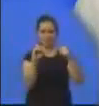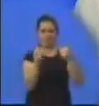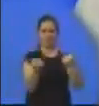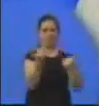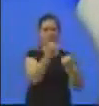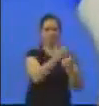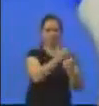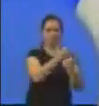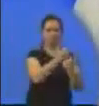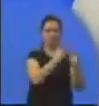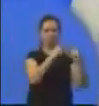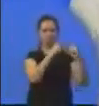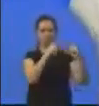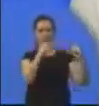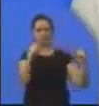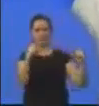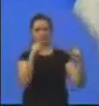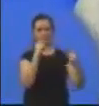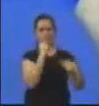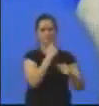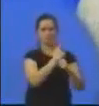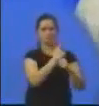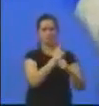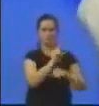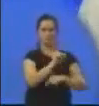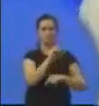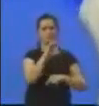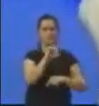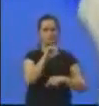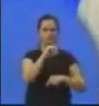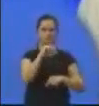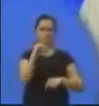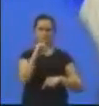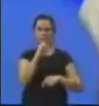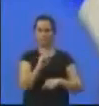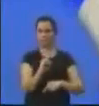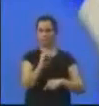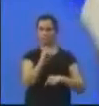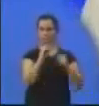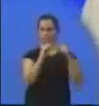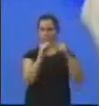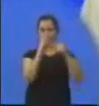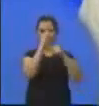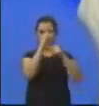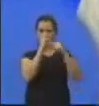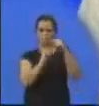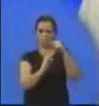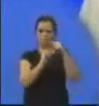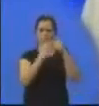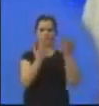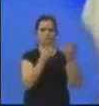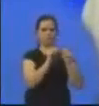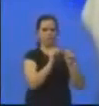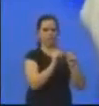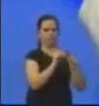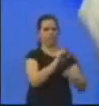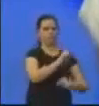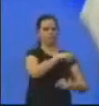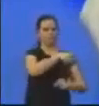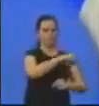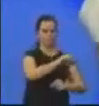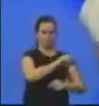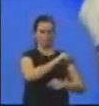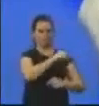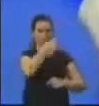substituir direto a minha expressão, o que eu descubro? Que dá 0 sobre 0. Então, eu tenho que arrumar uma outra maneira. Como apareceu o seno, a